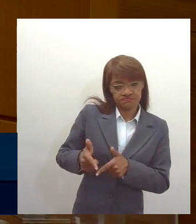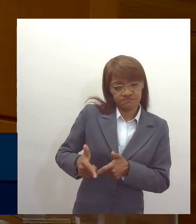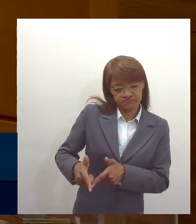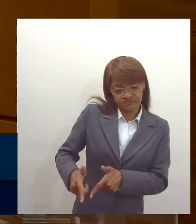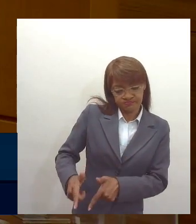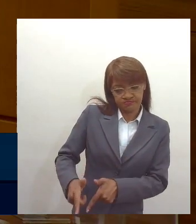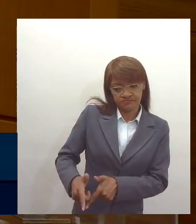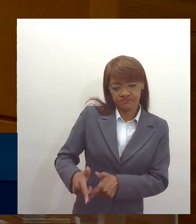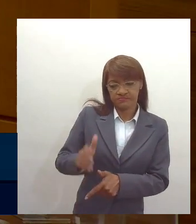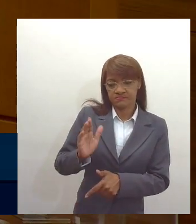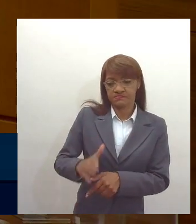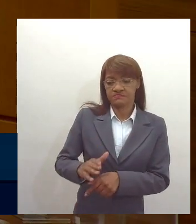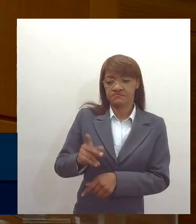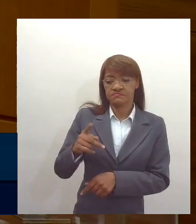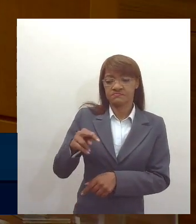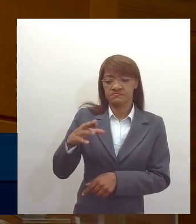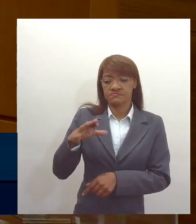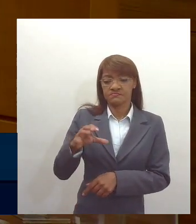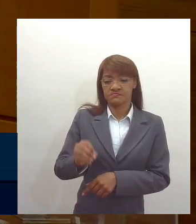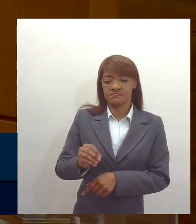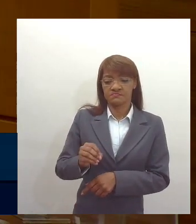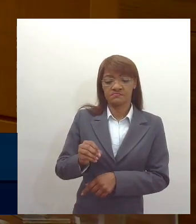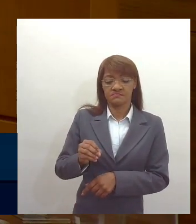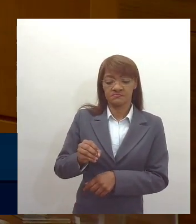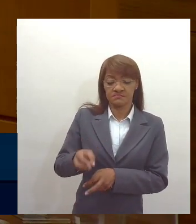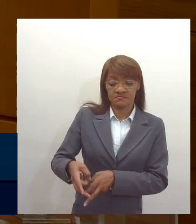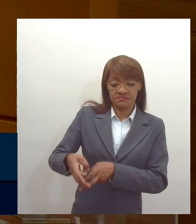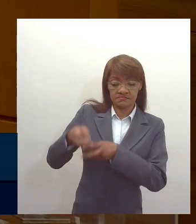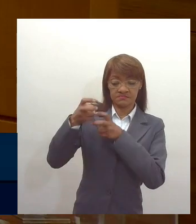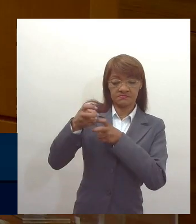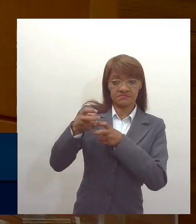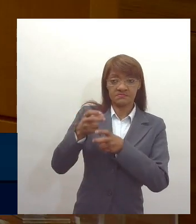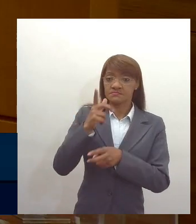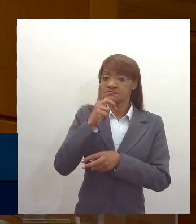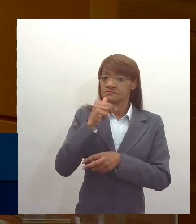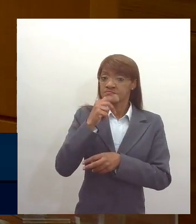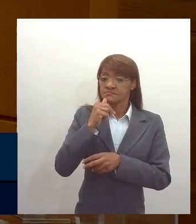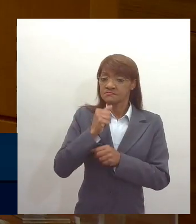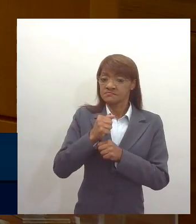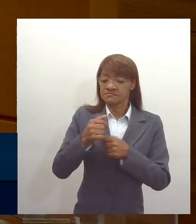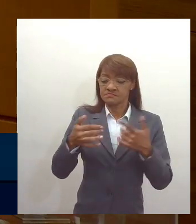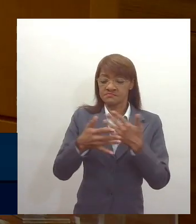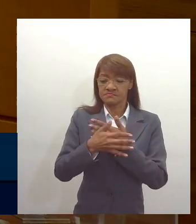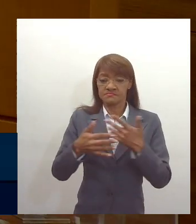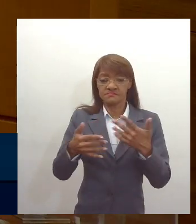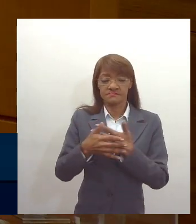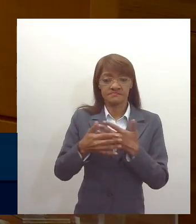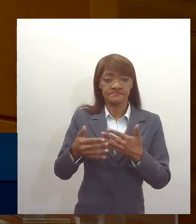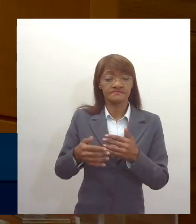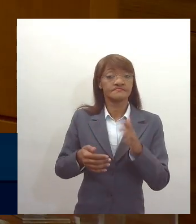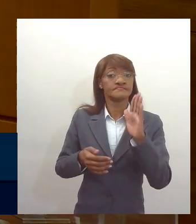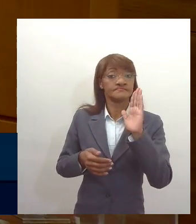para melhorar o abastecimento de água da nossa cidade. Os poços estão cavados, deputado Garibaldi, há 5 anos.